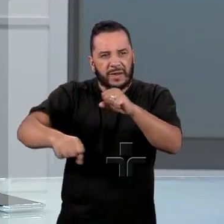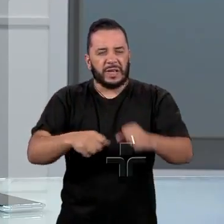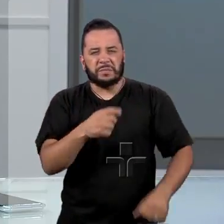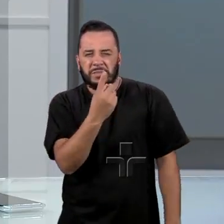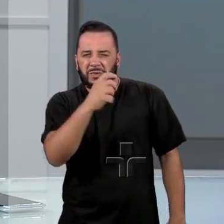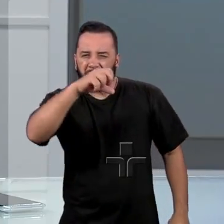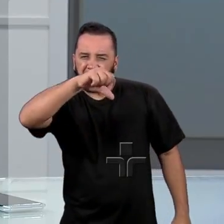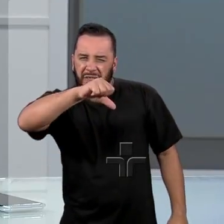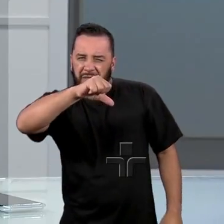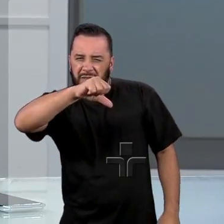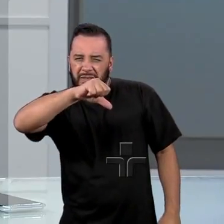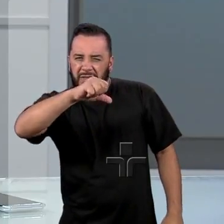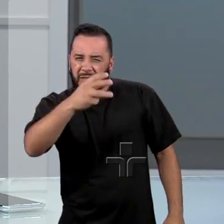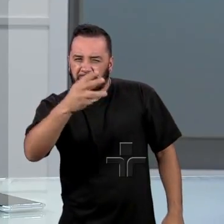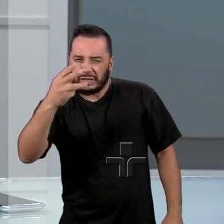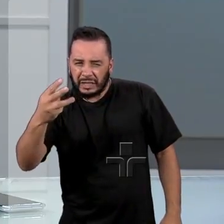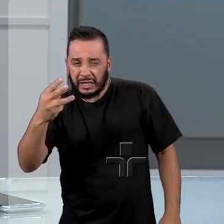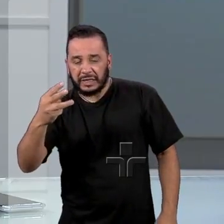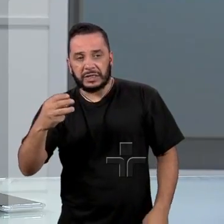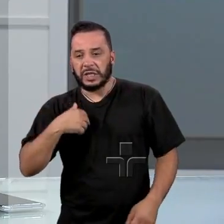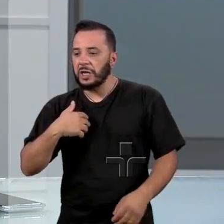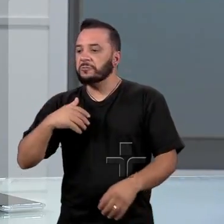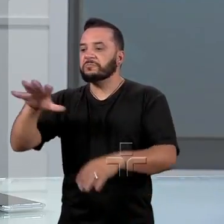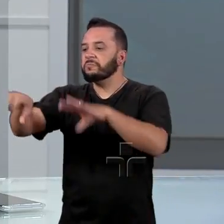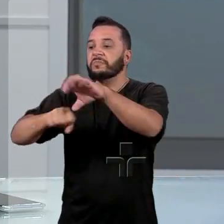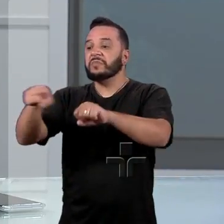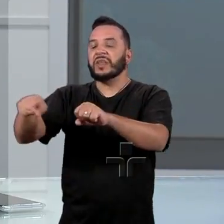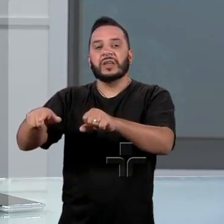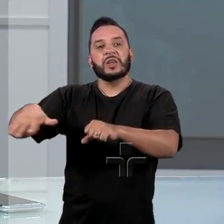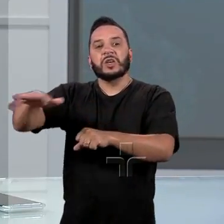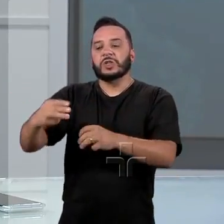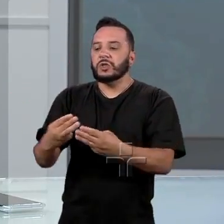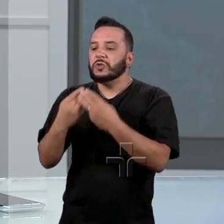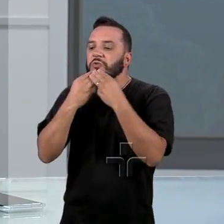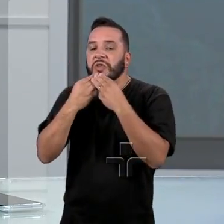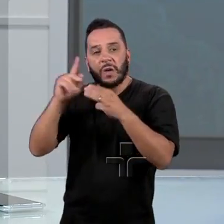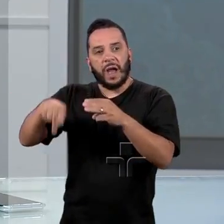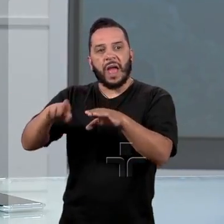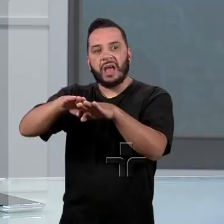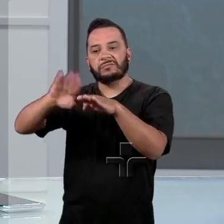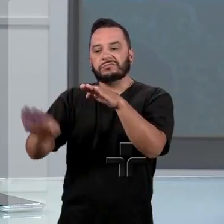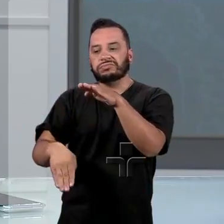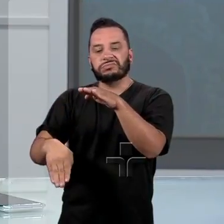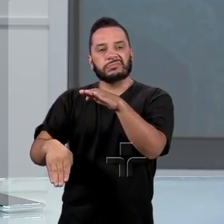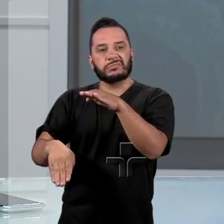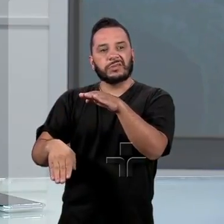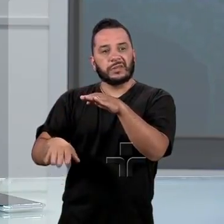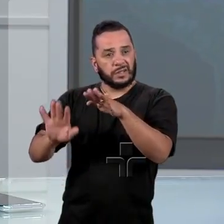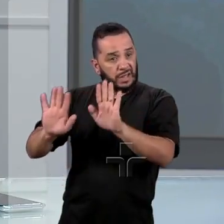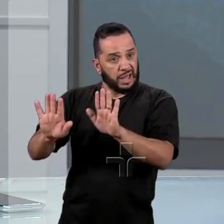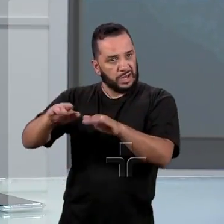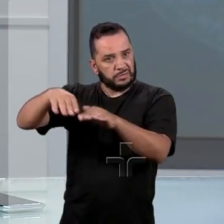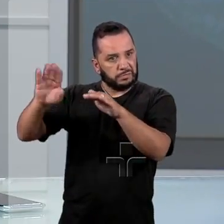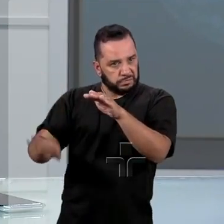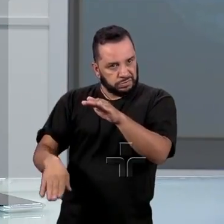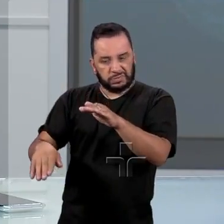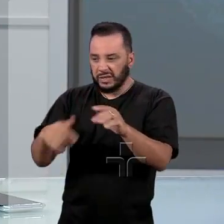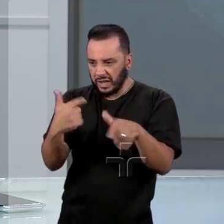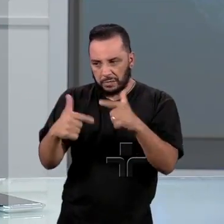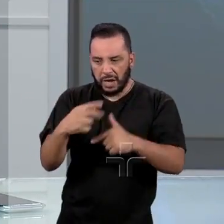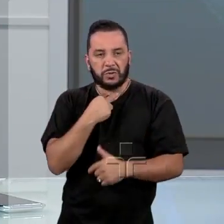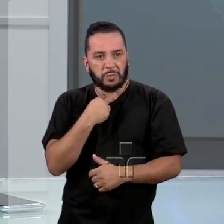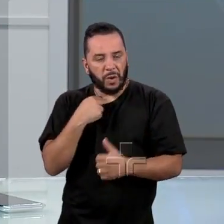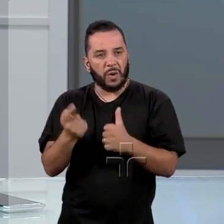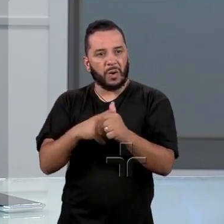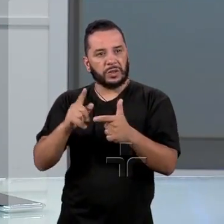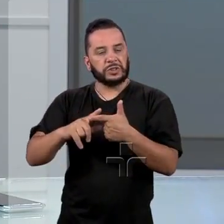1933, colocá-los na posição de cidadãos de segunda categoria. Então, começaram a vedar postos, carreiras,